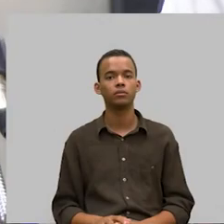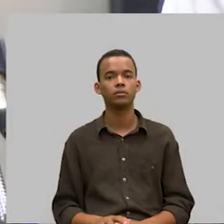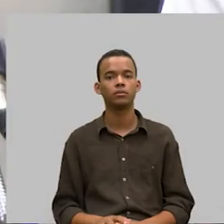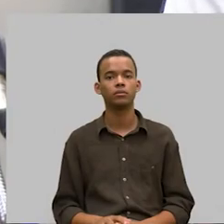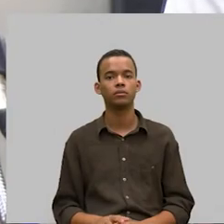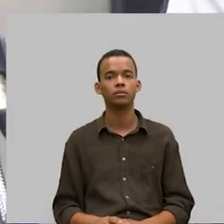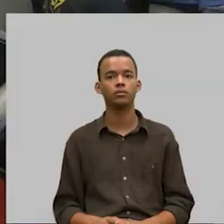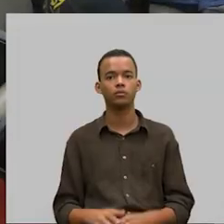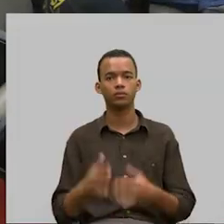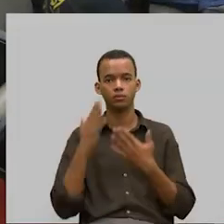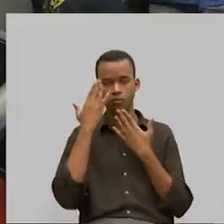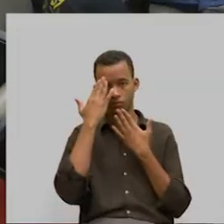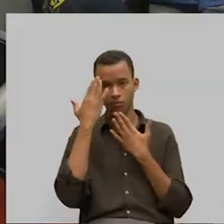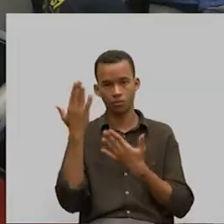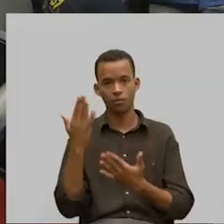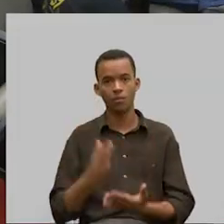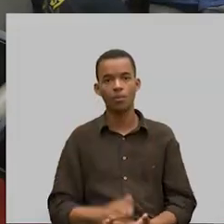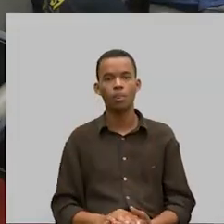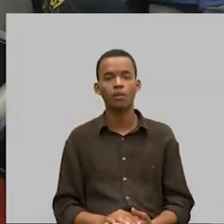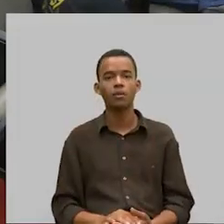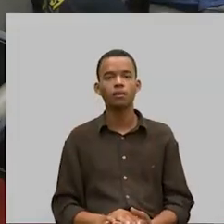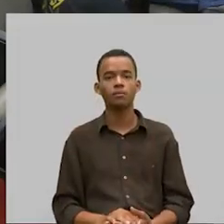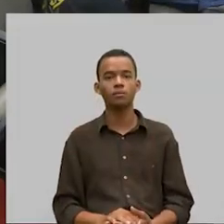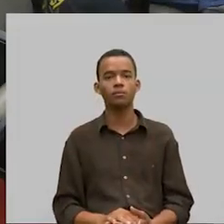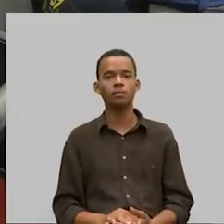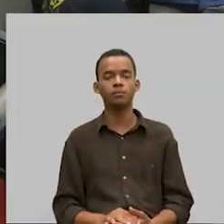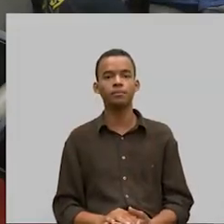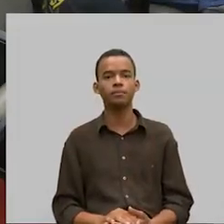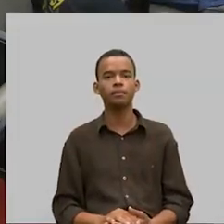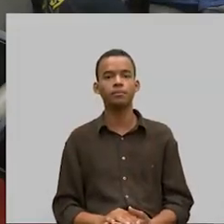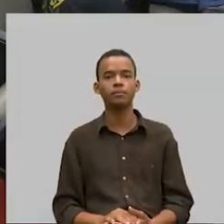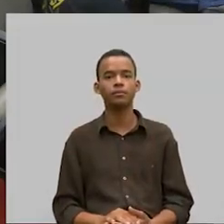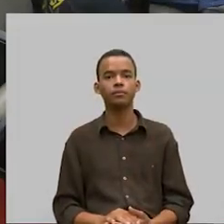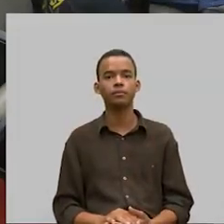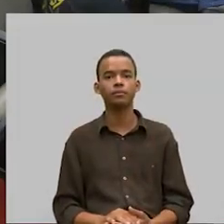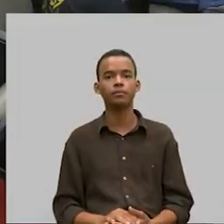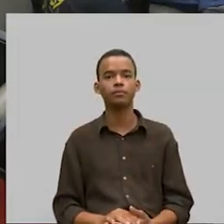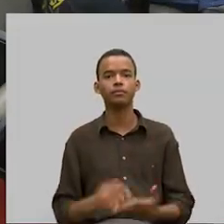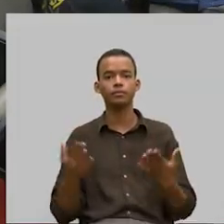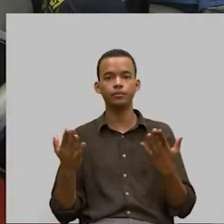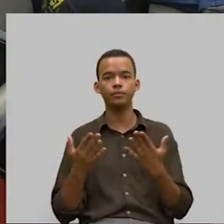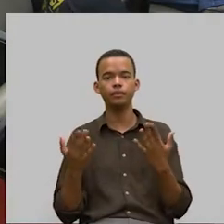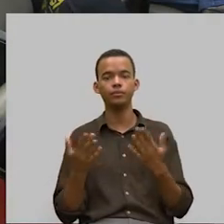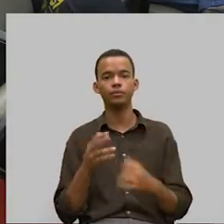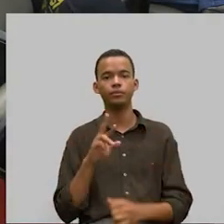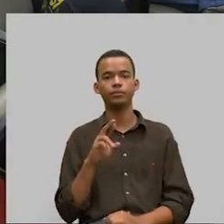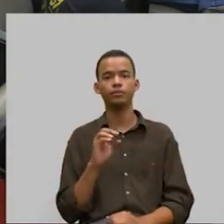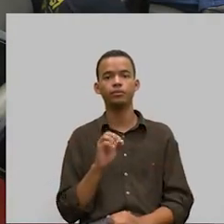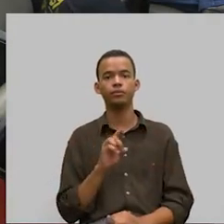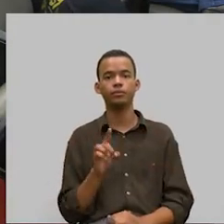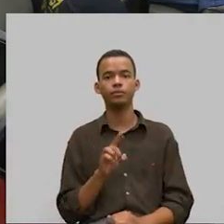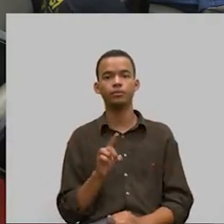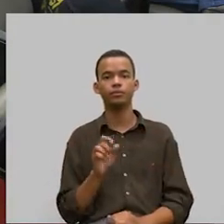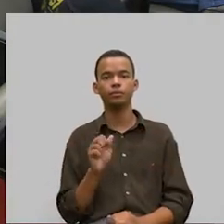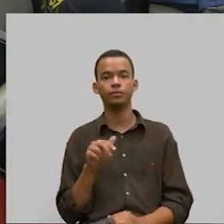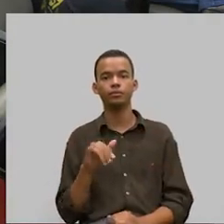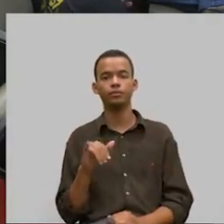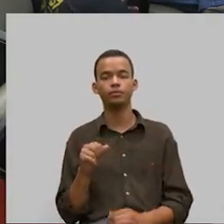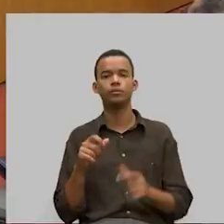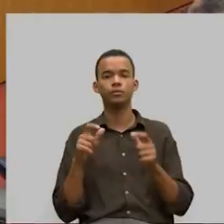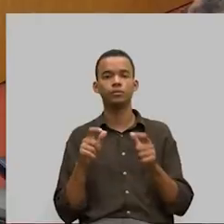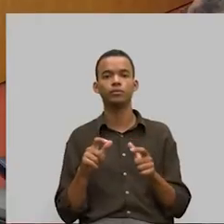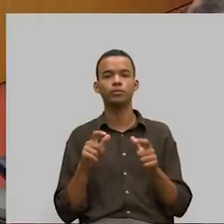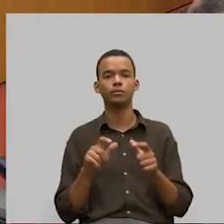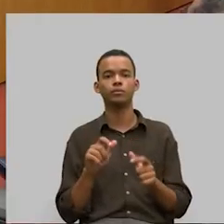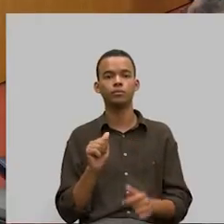Obrigada bem rápido Eh agora nós vamos ouvir a rosânia da Efa poris lá de